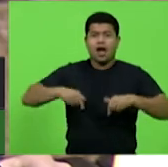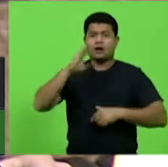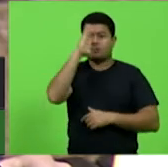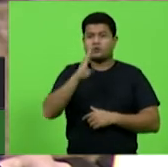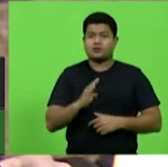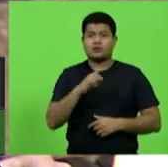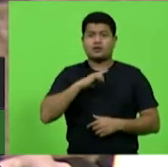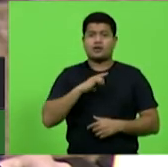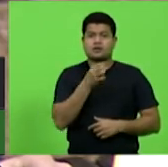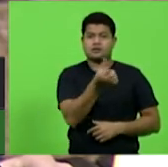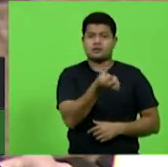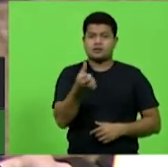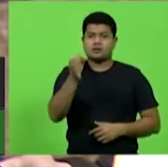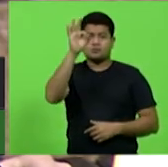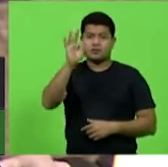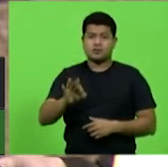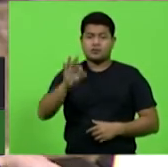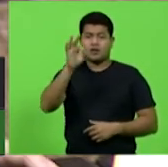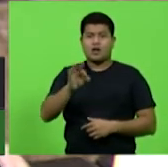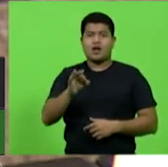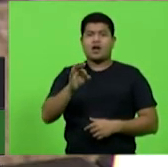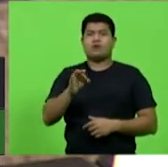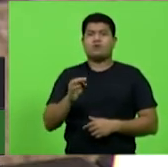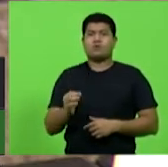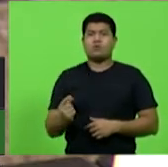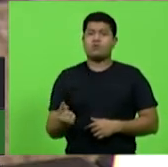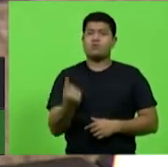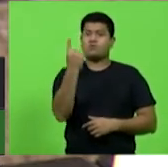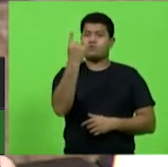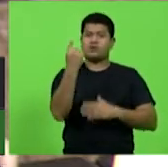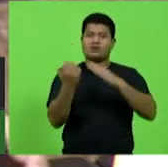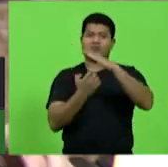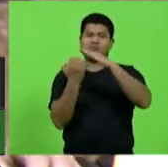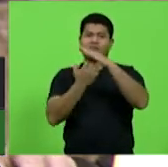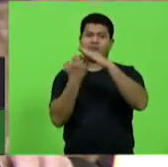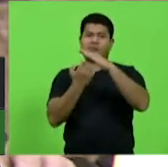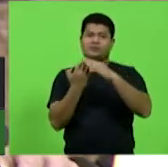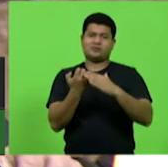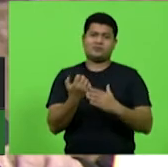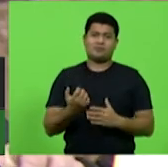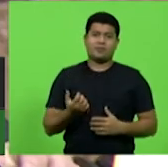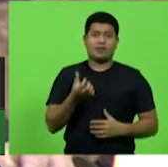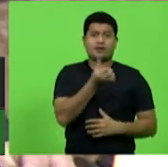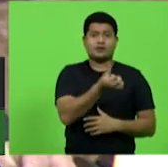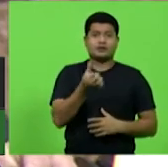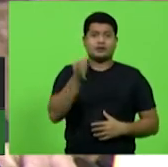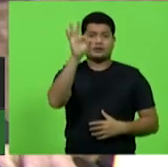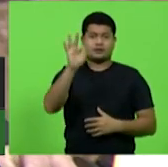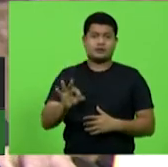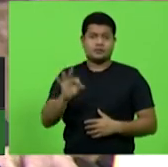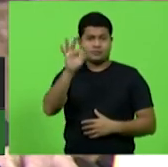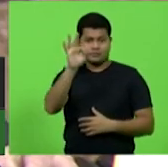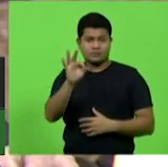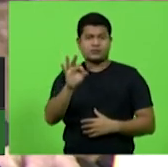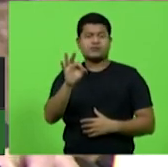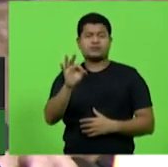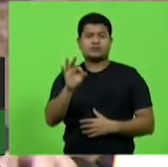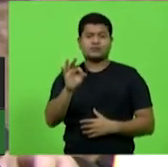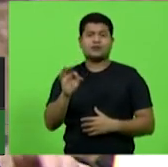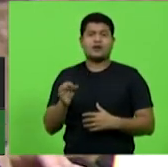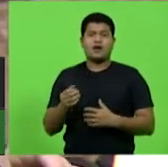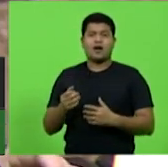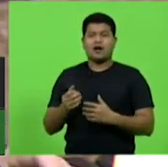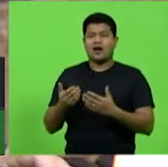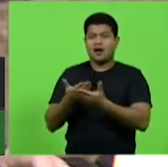66% das linhas de ônibus operadas por uma só empresa. 66% das linhas de ônibus no Brasil tem